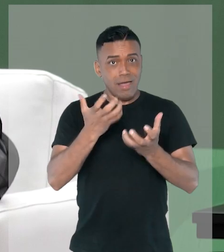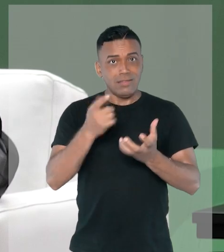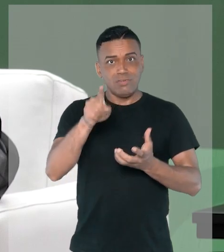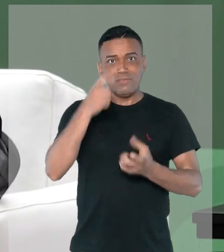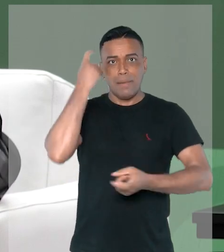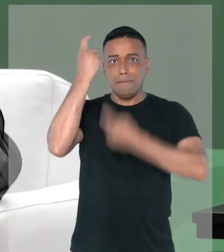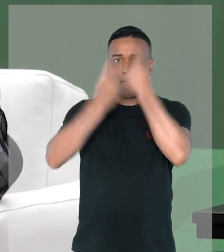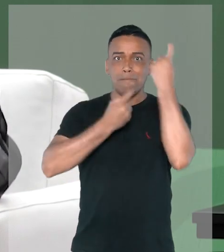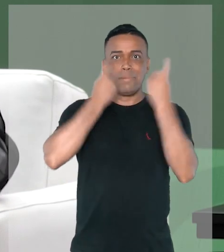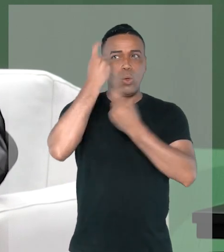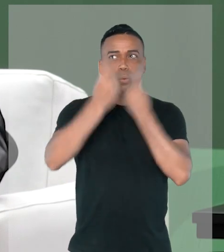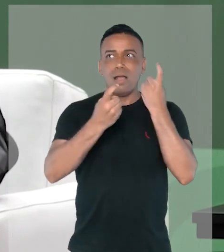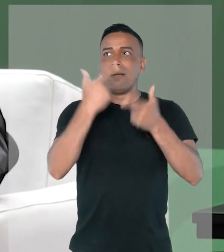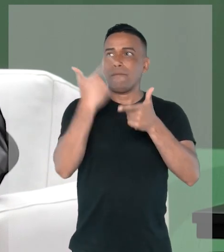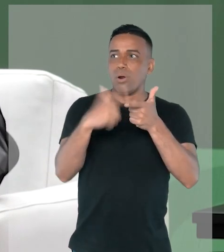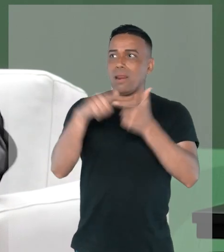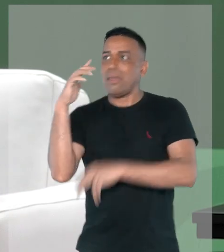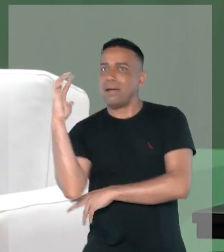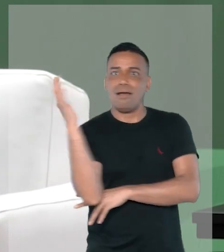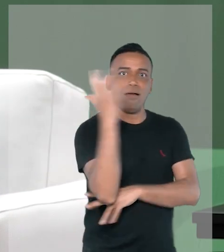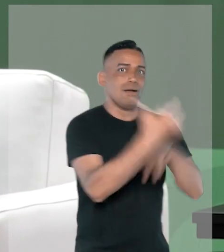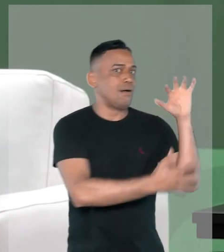se preocupar com questões ambientais.